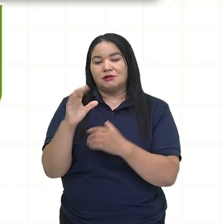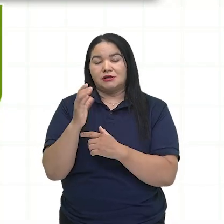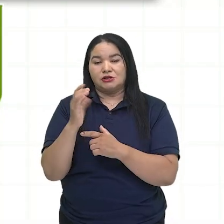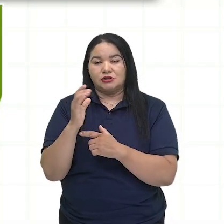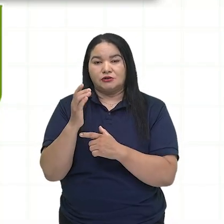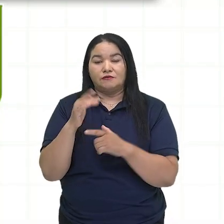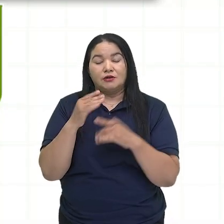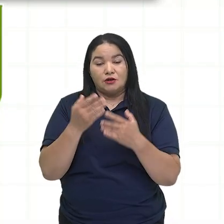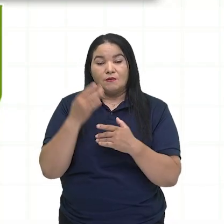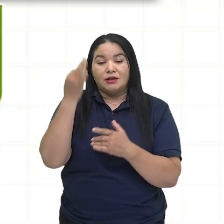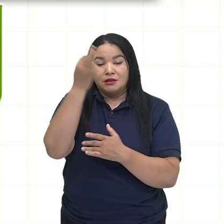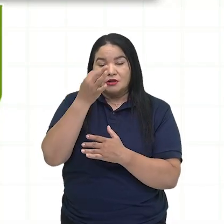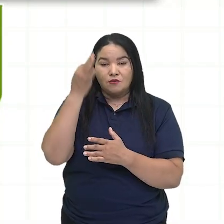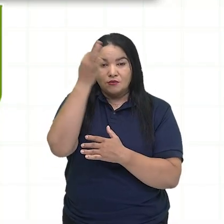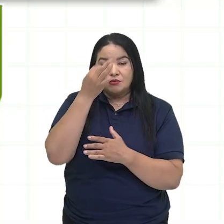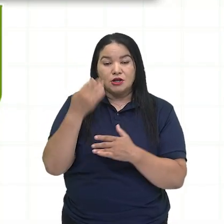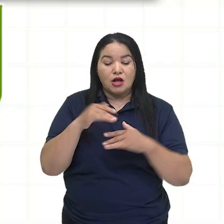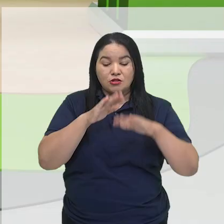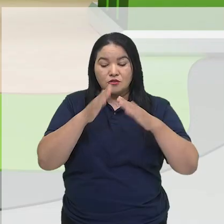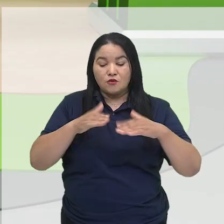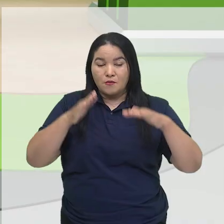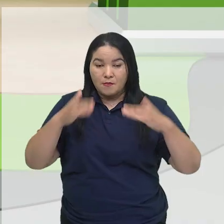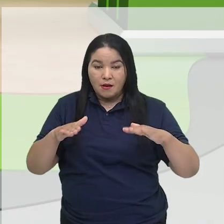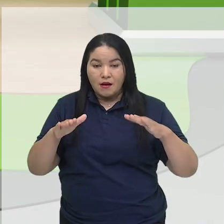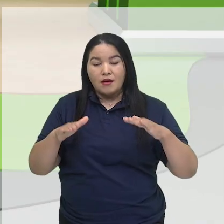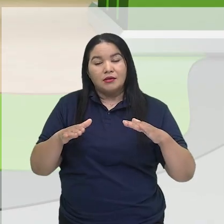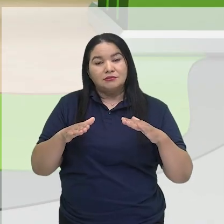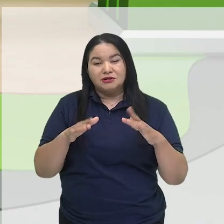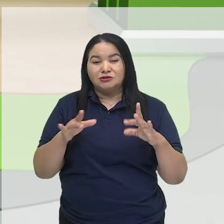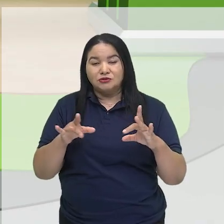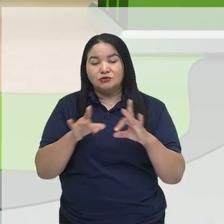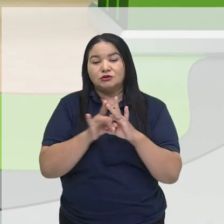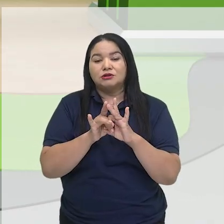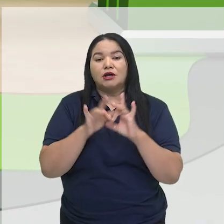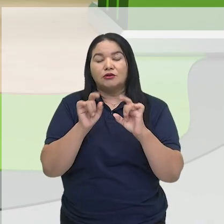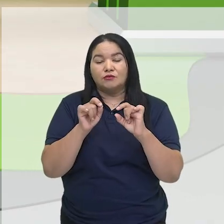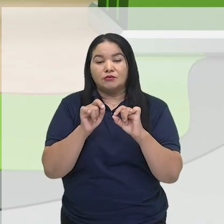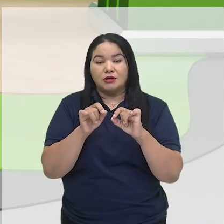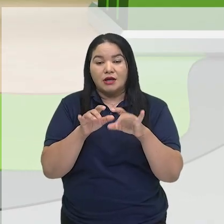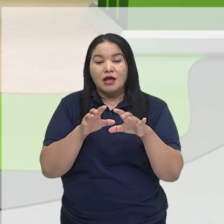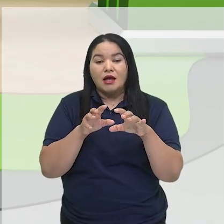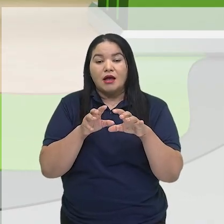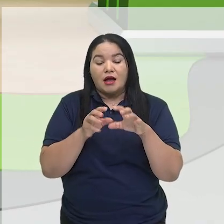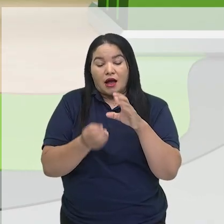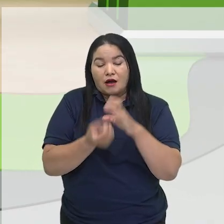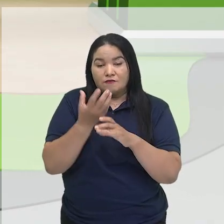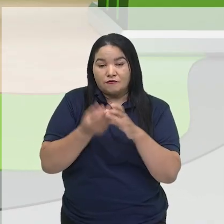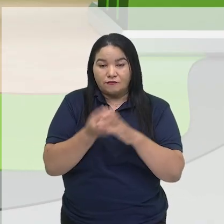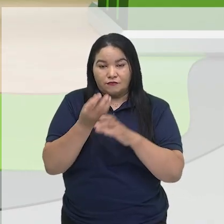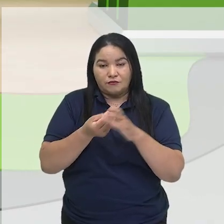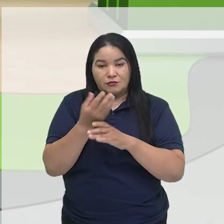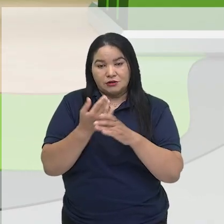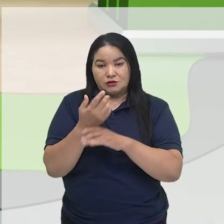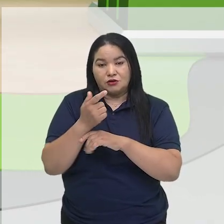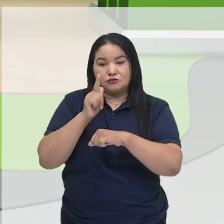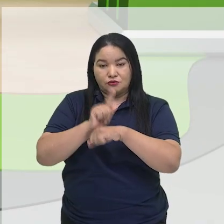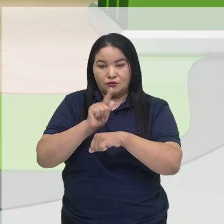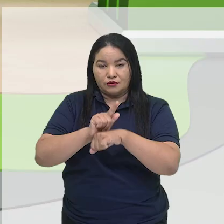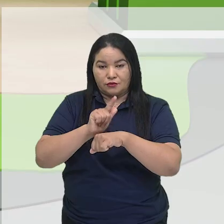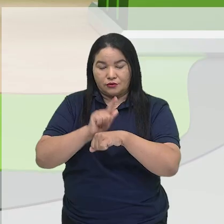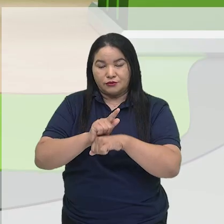teoria do mar interior, ele está associado mais mesmo à formação geológica,